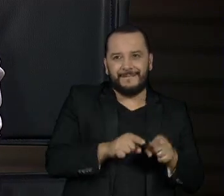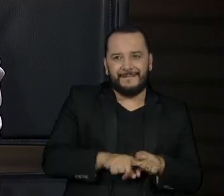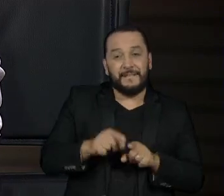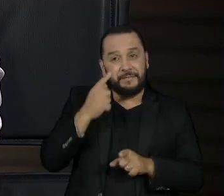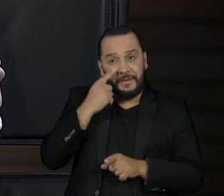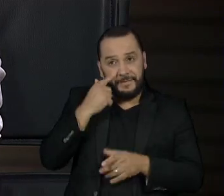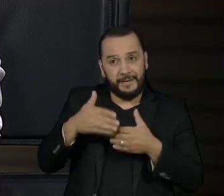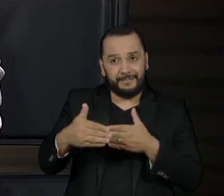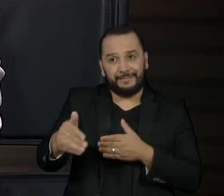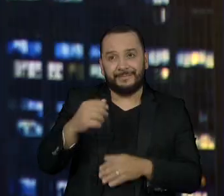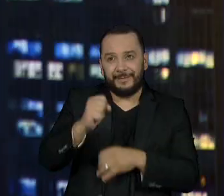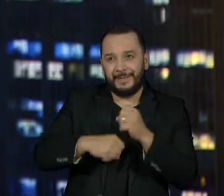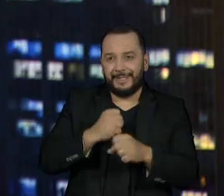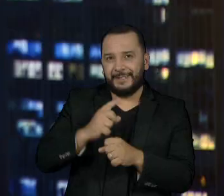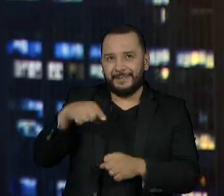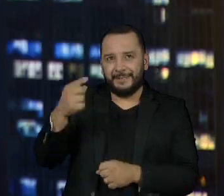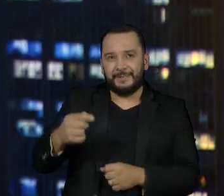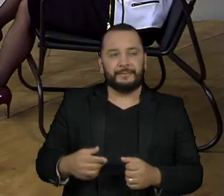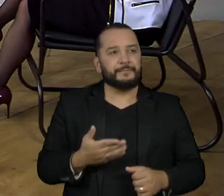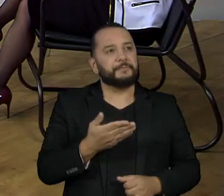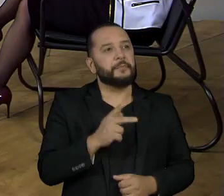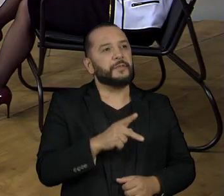ainda no ano que vem. Professor.